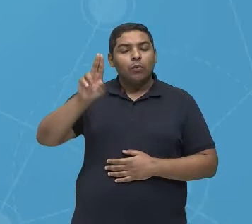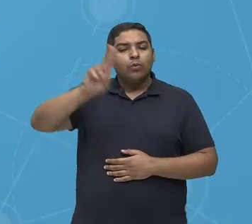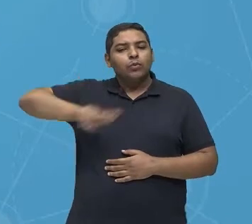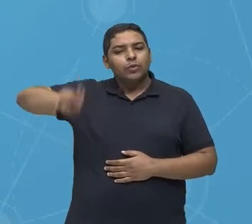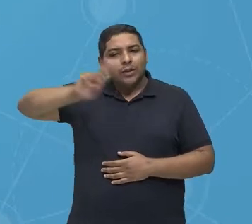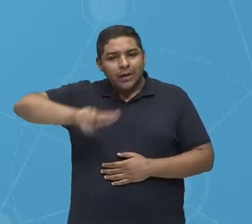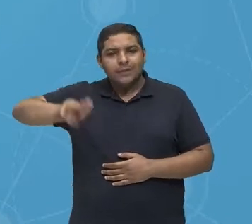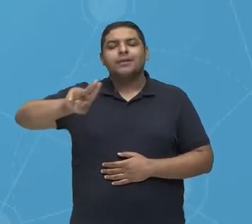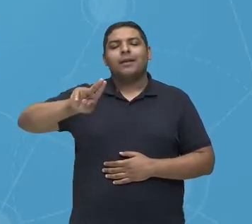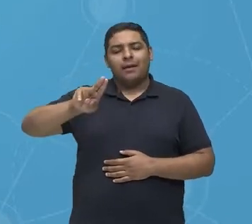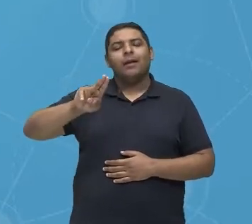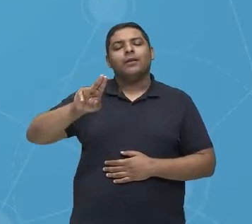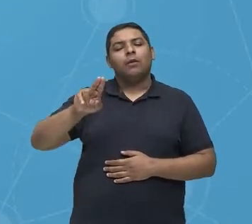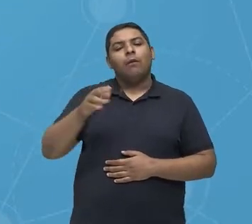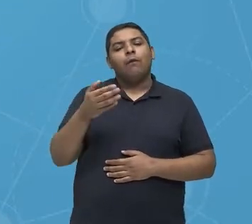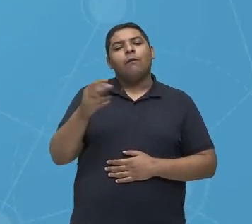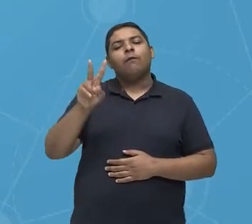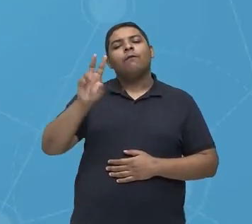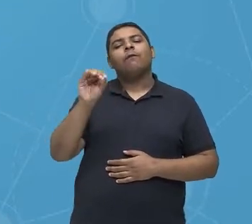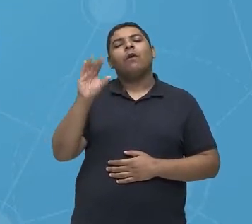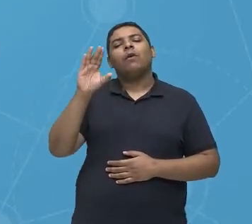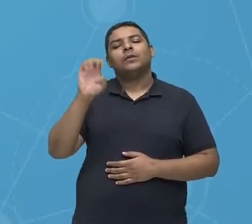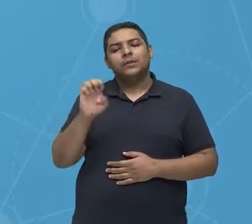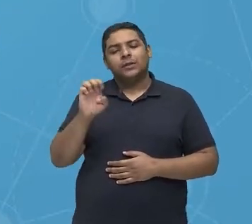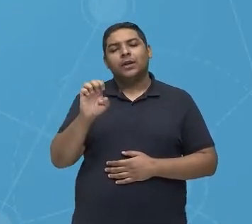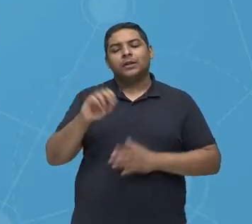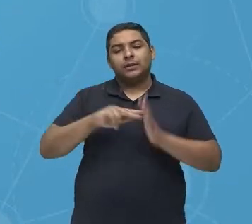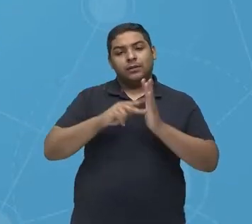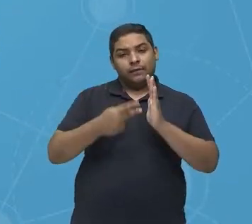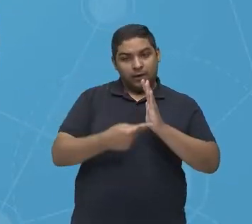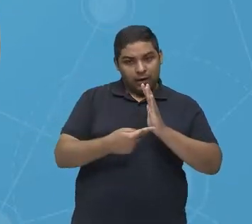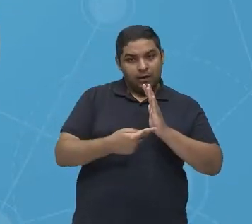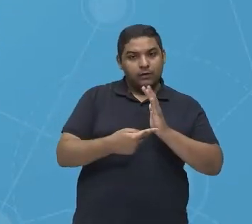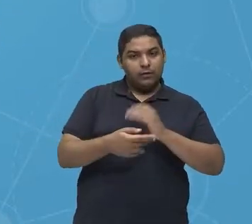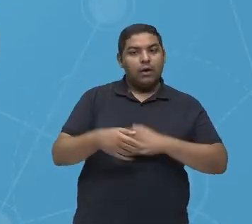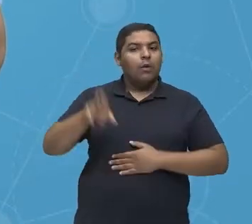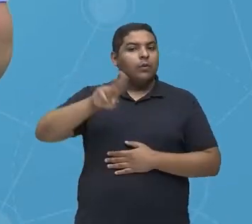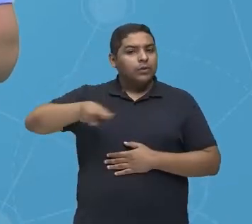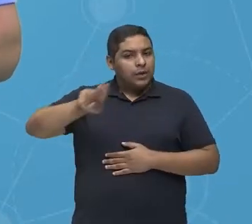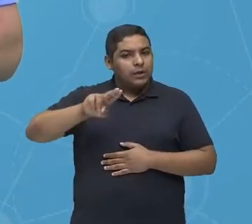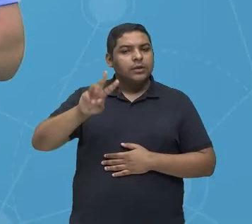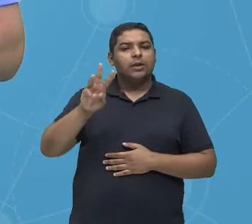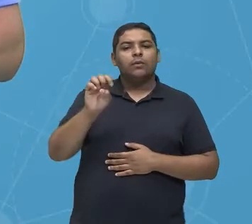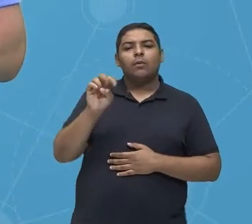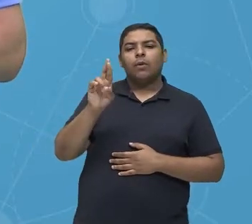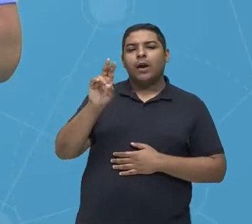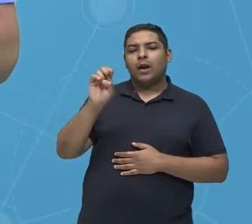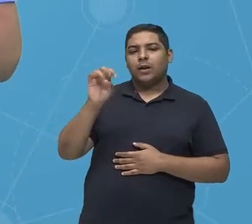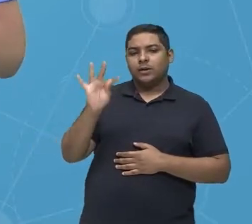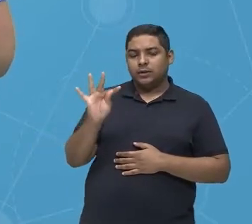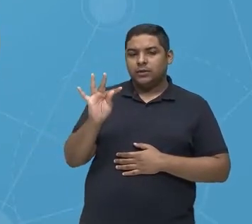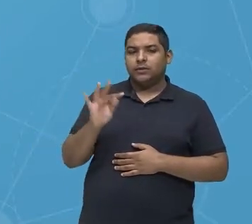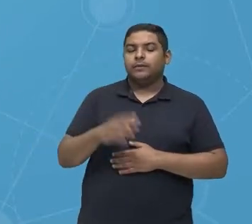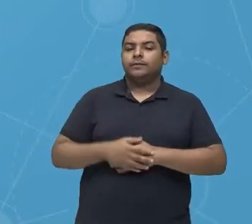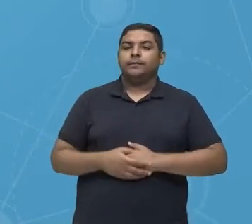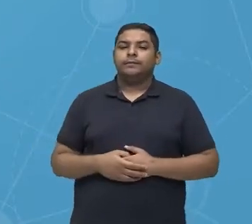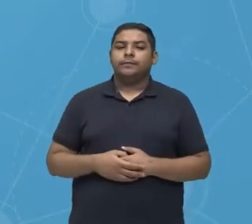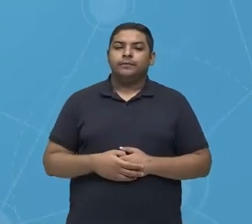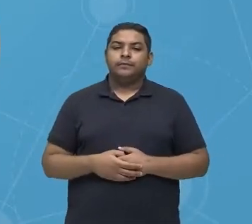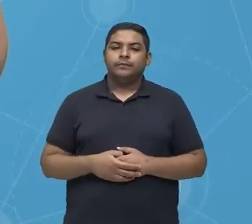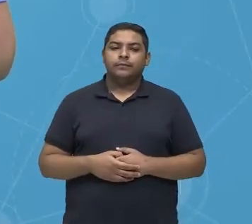no sentido de você, deve ser utilizado ainda assim o were e não o was, tá certo? As outras